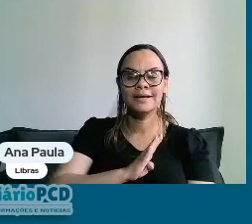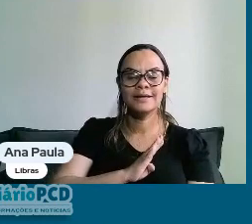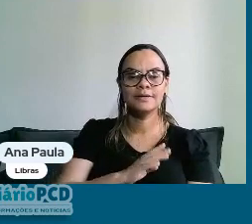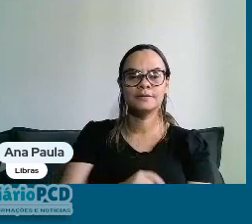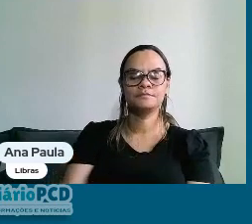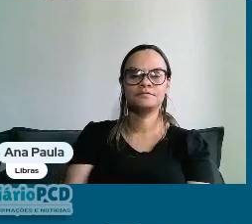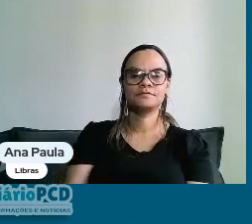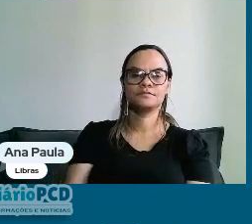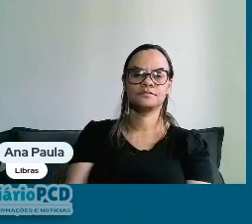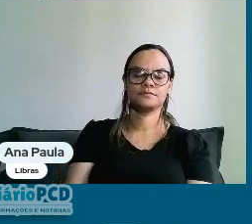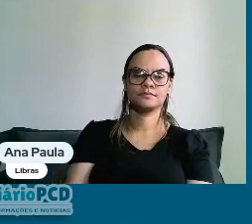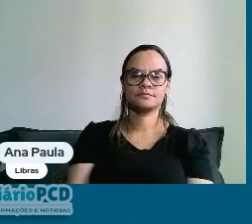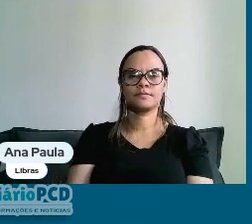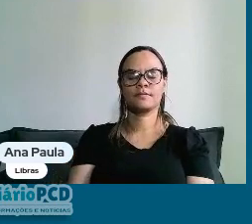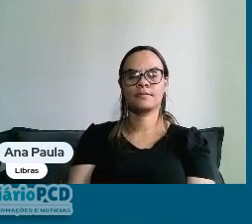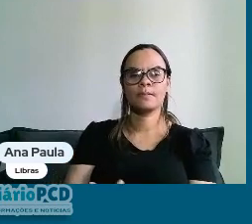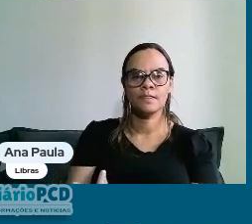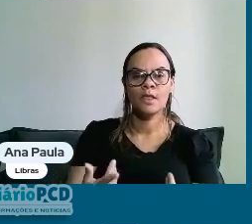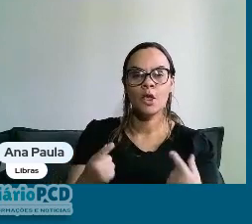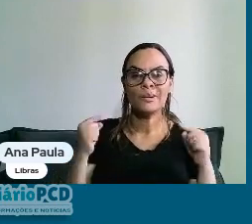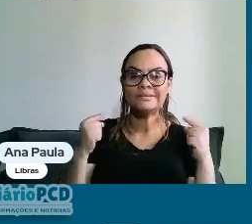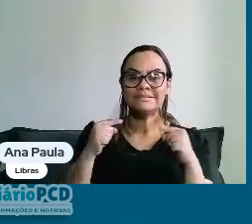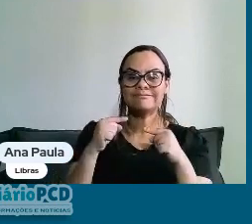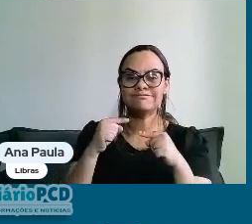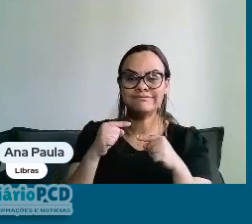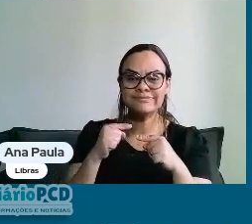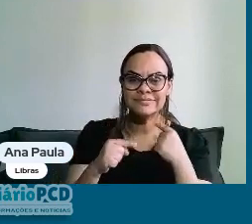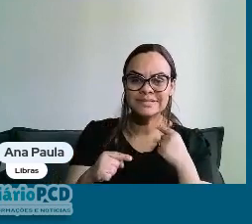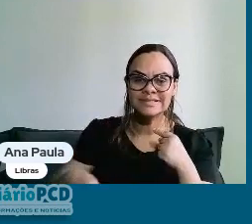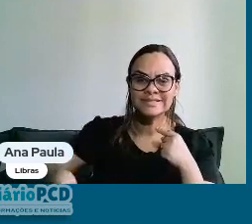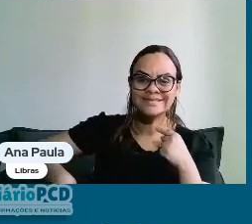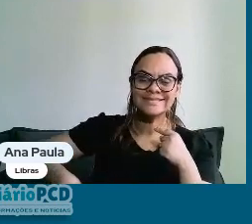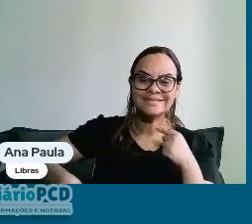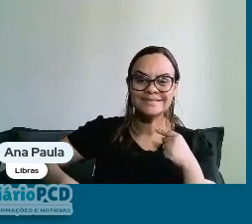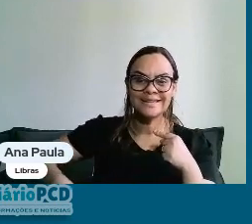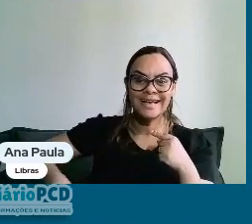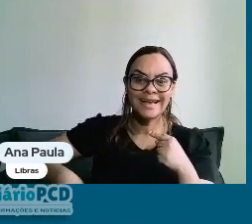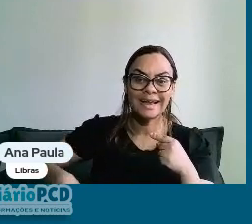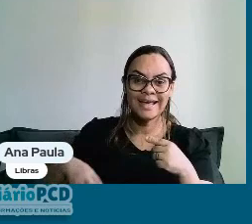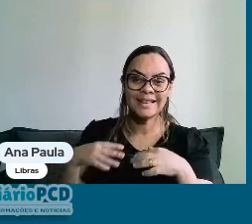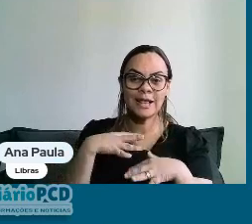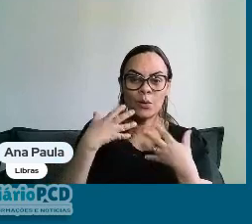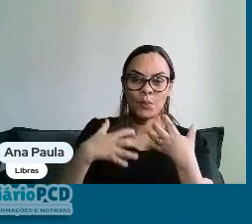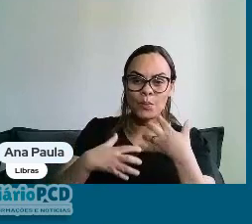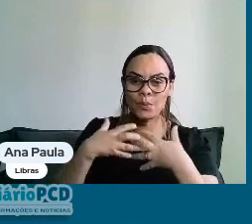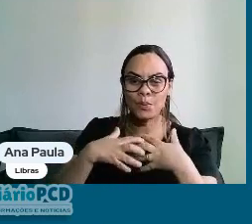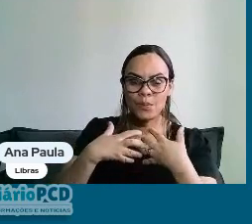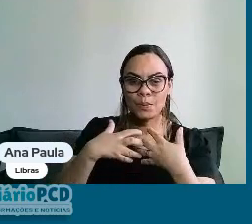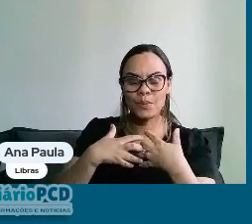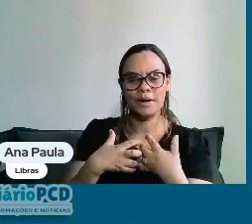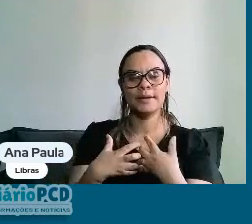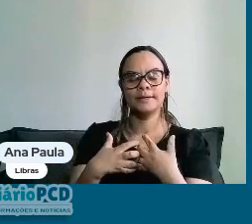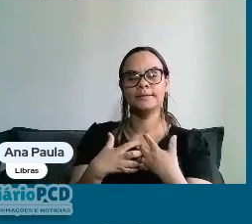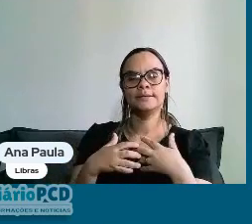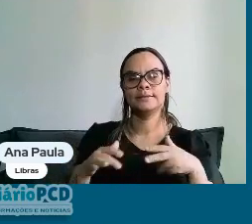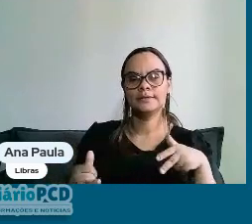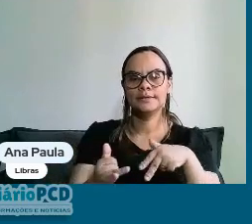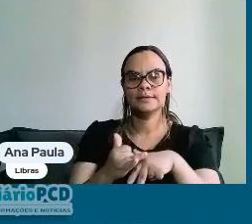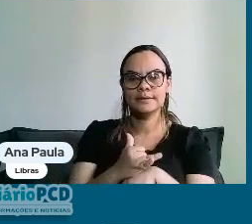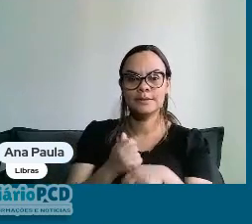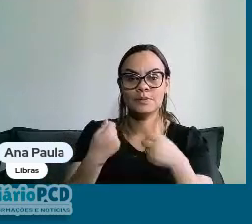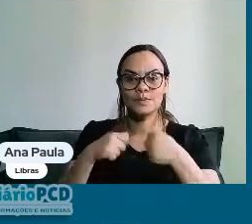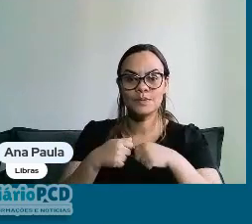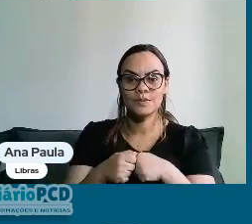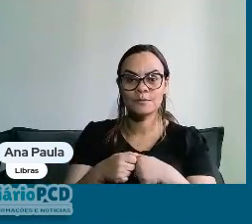quando o problema cardíaco agudo acaba acarretando uma lesão renal aguda. E nessa circunstância, o paciente está passível da necessidade